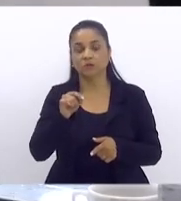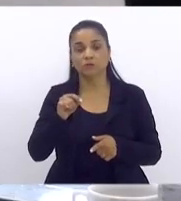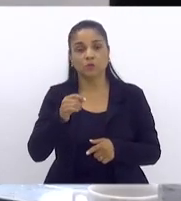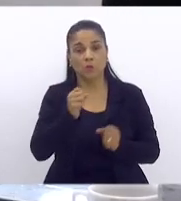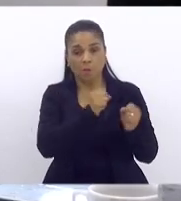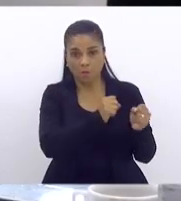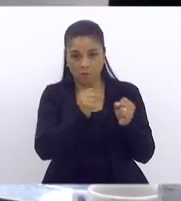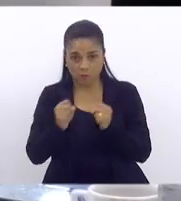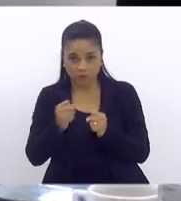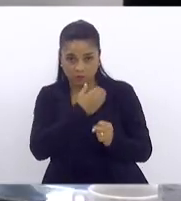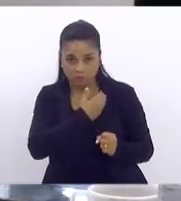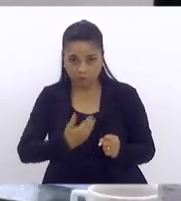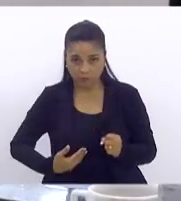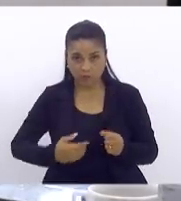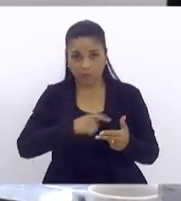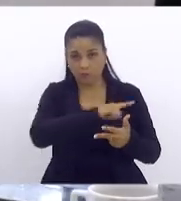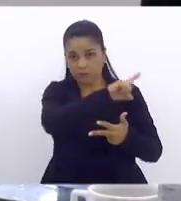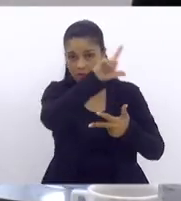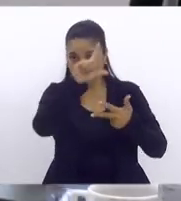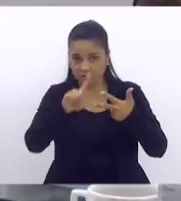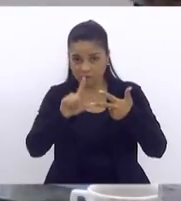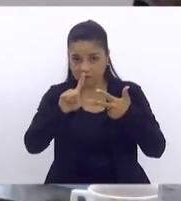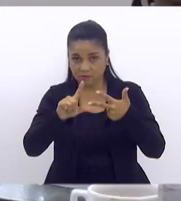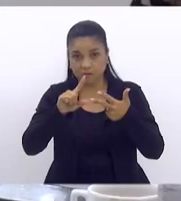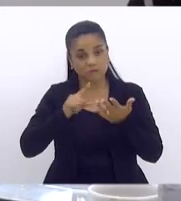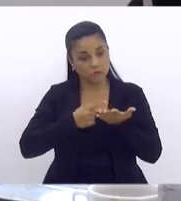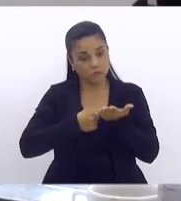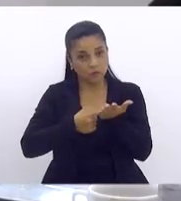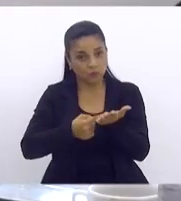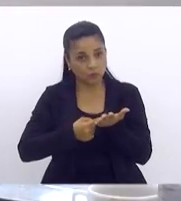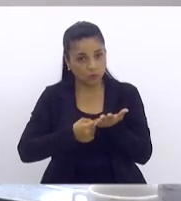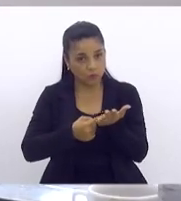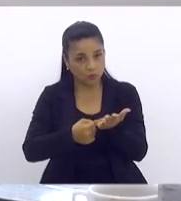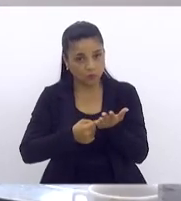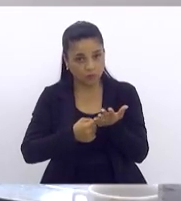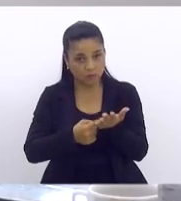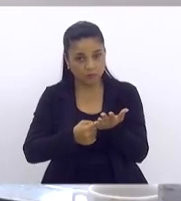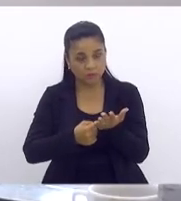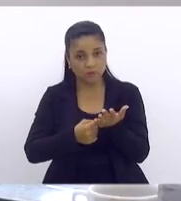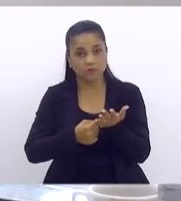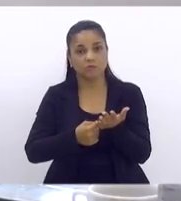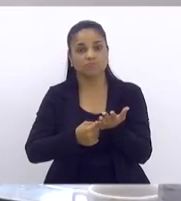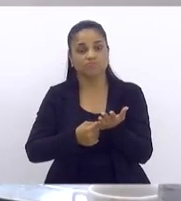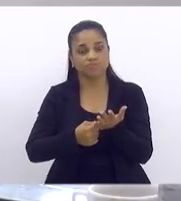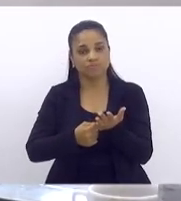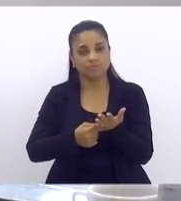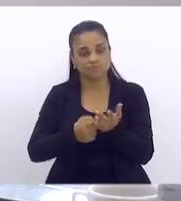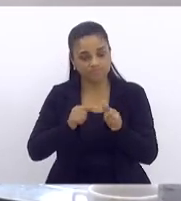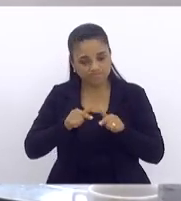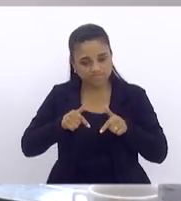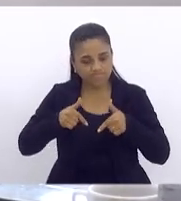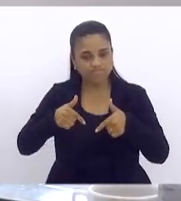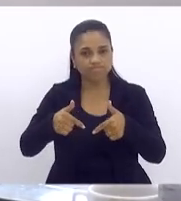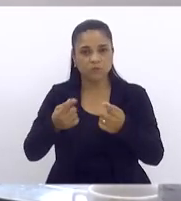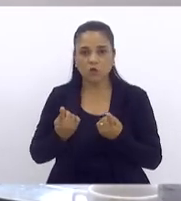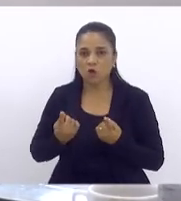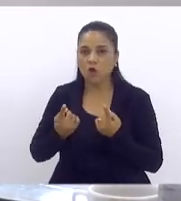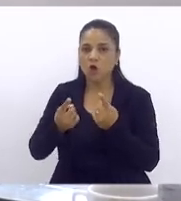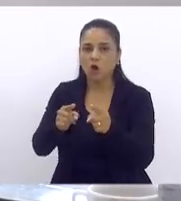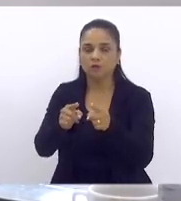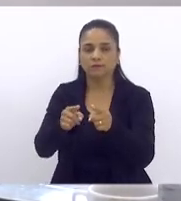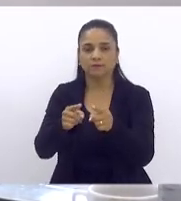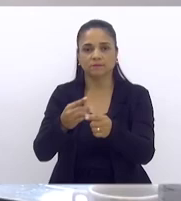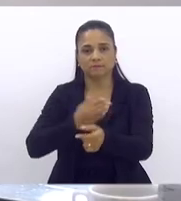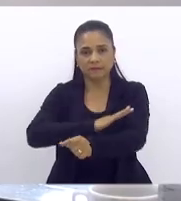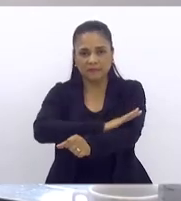público, especialmente o poder legislativo, se comprometa radicalmente de primeira hora com o enfrentamento do racismo, o racismo estrutural,